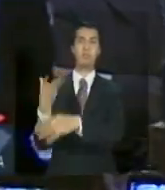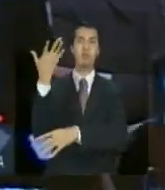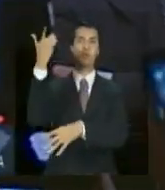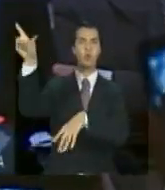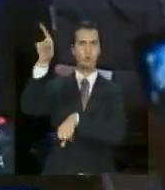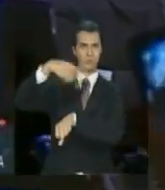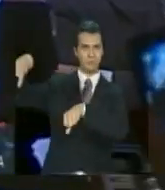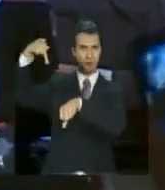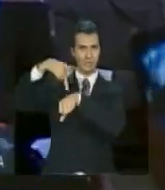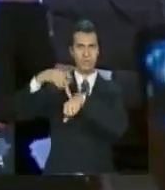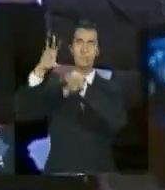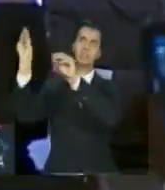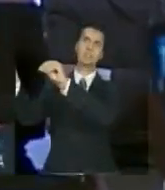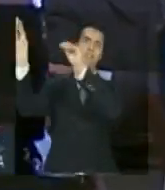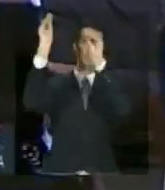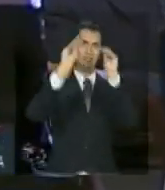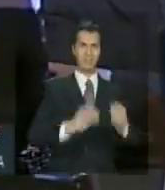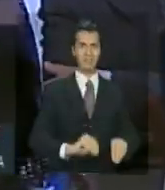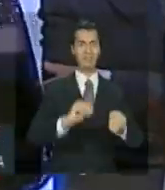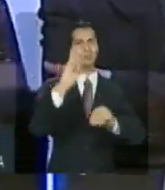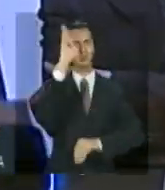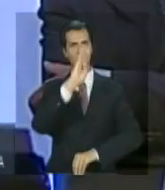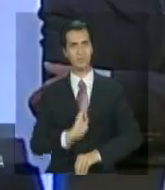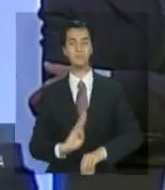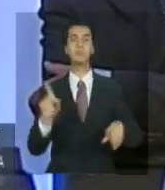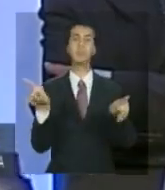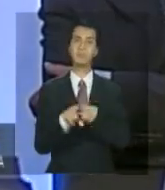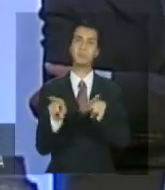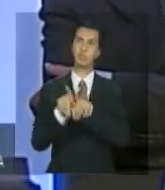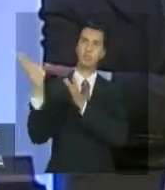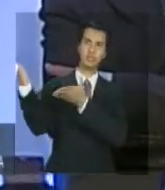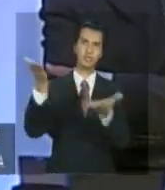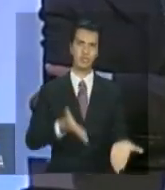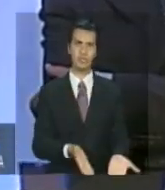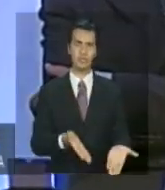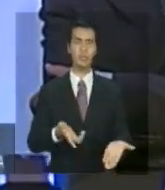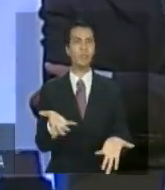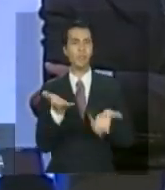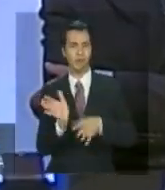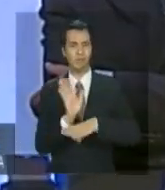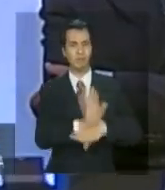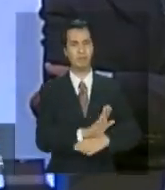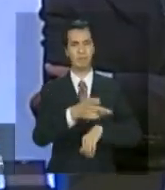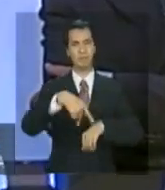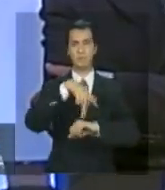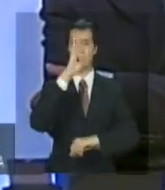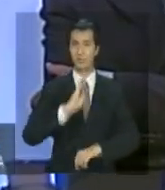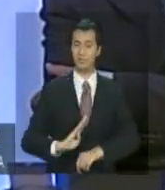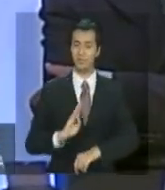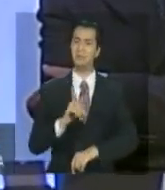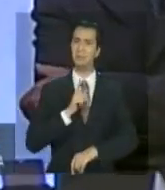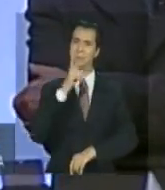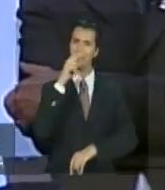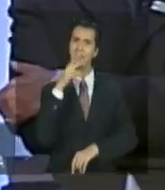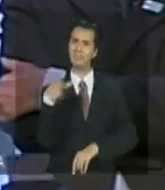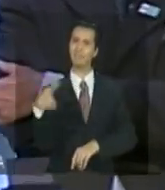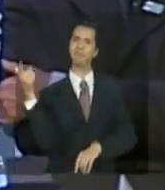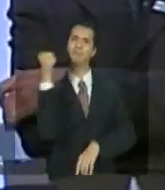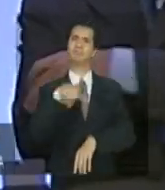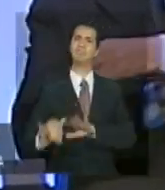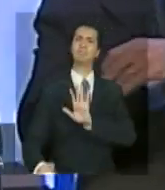elas também recebem, quando elas trabalham pelo bem do país, recebem a nacionalidade